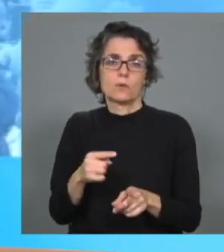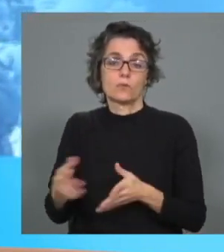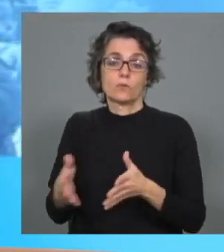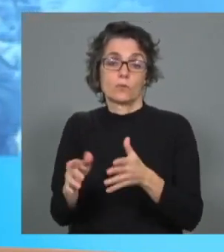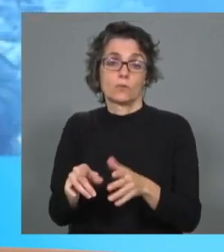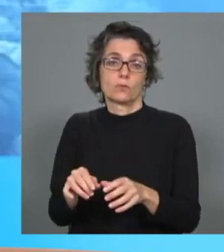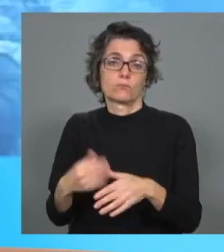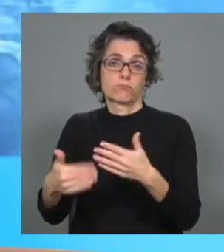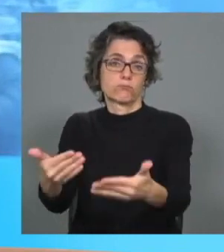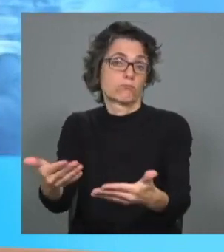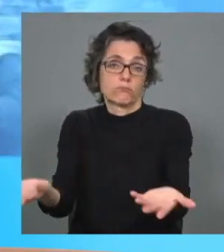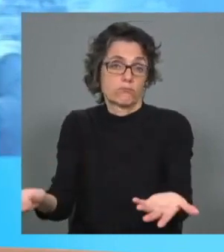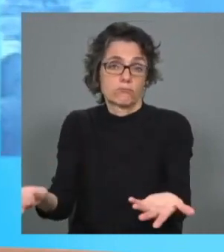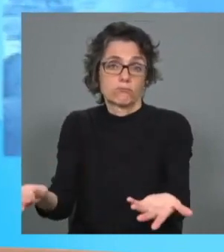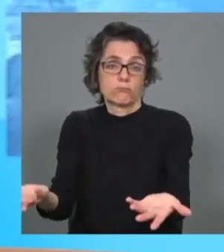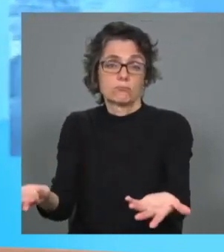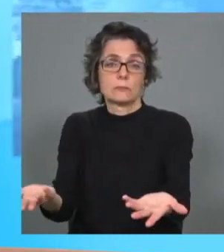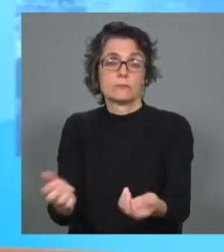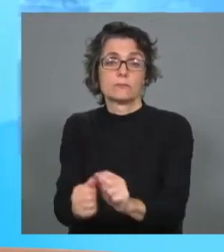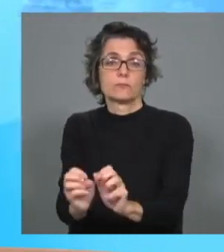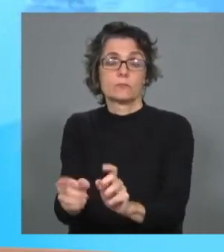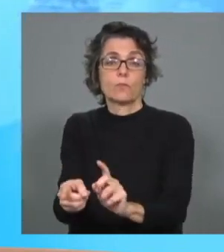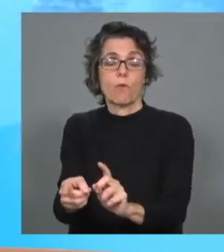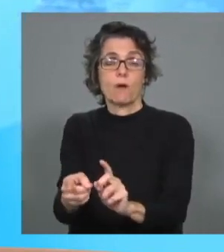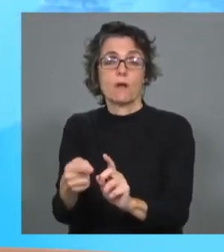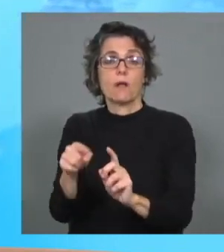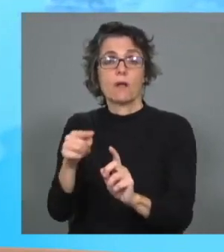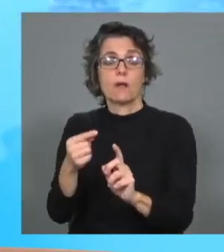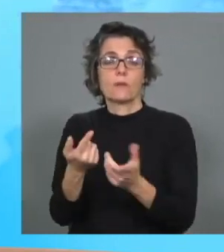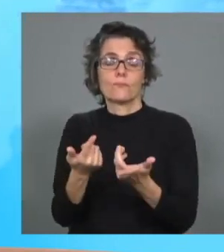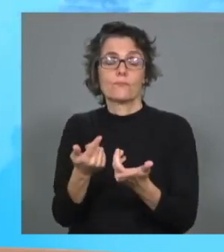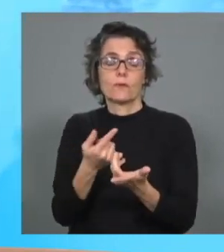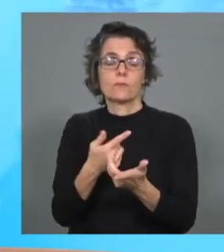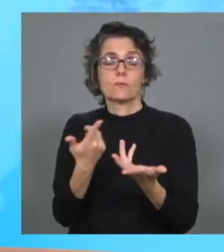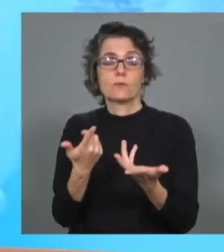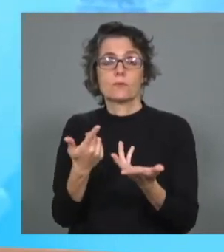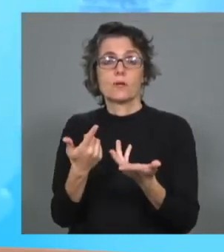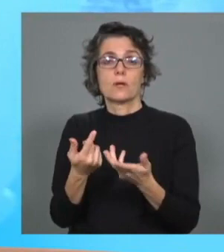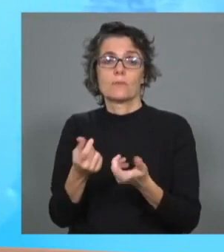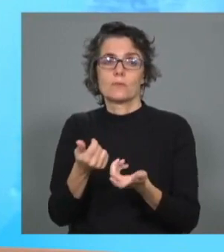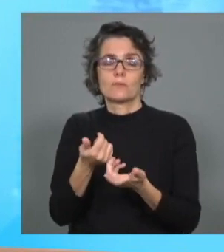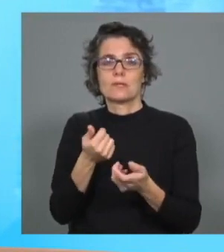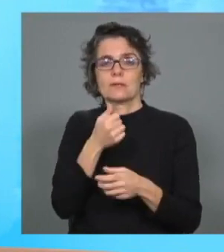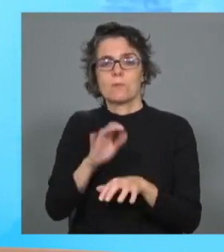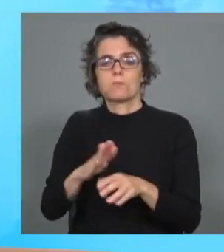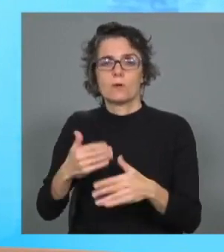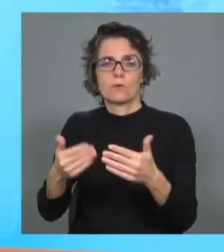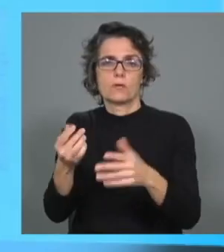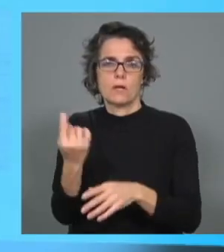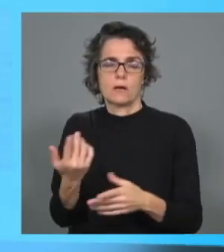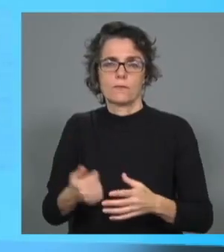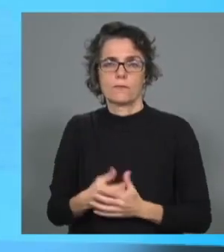rumo e com as forças do costume a fazerem pressão para que as coisas se mantenham nesse sentido. A Oikos e a